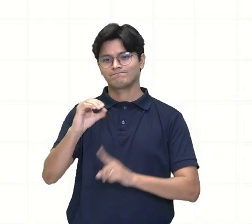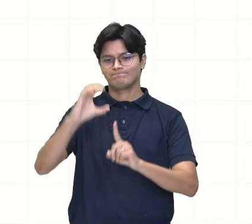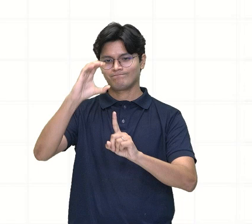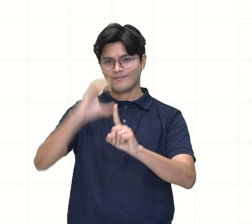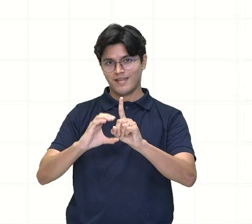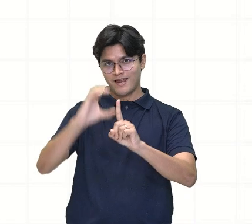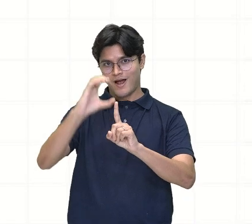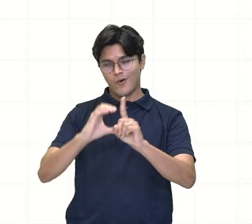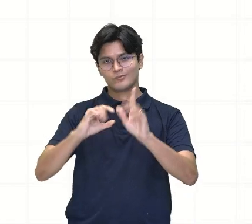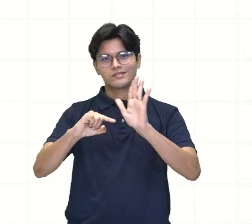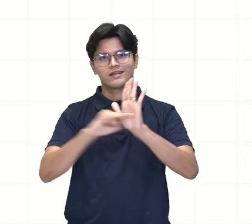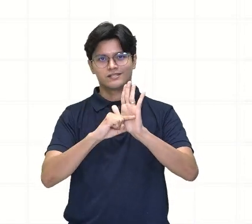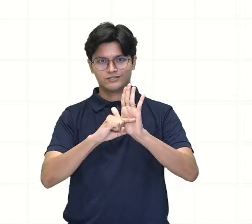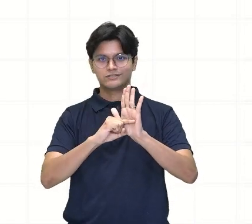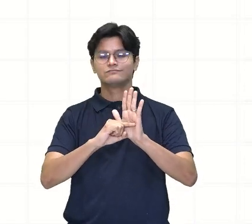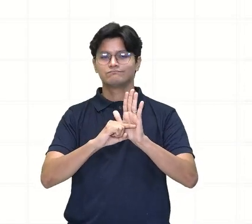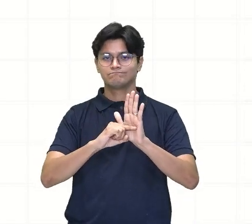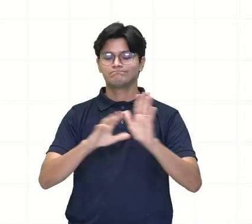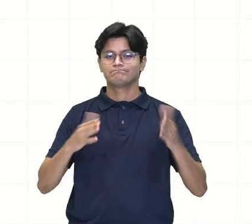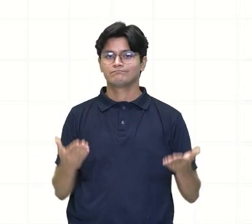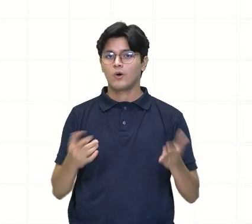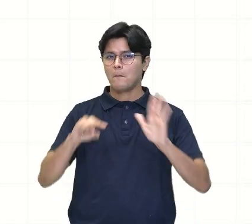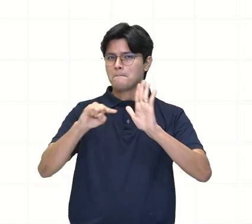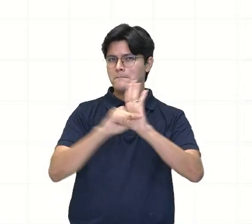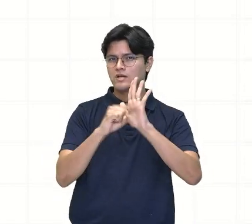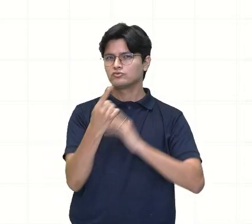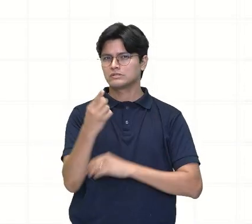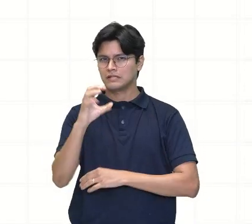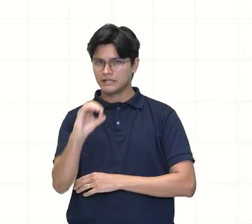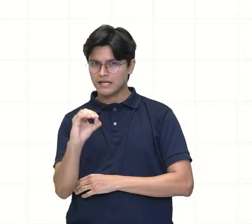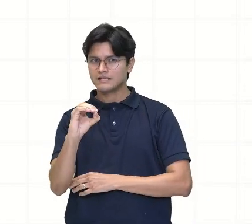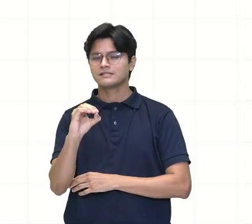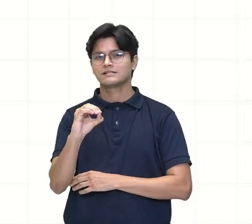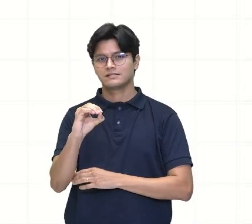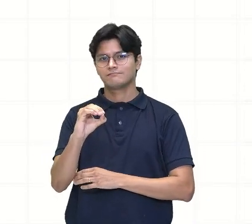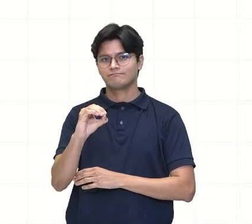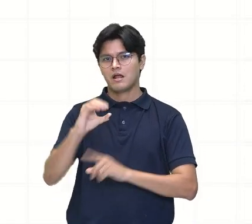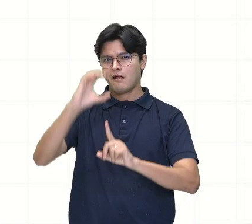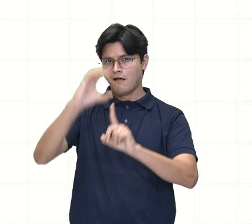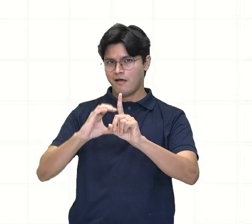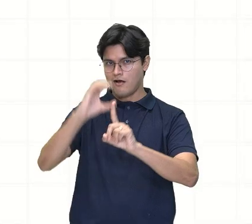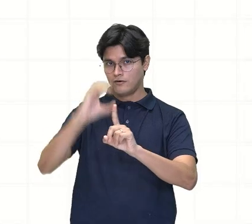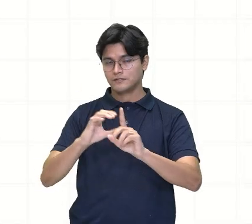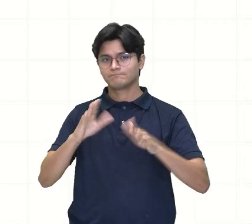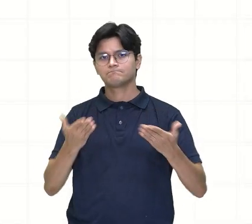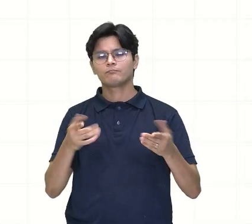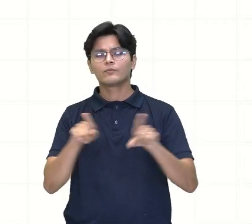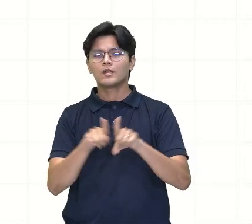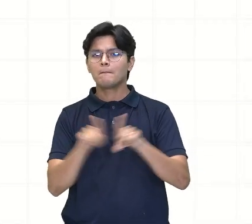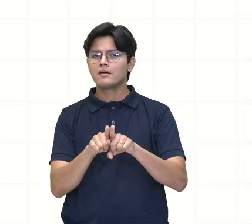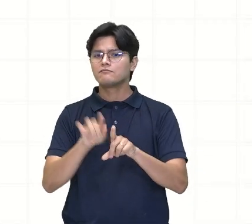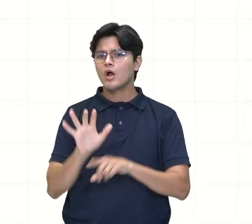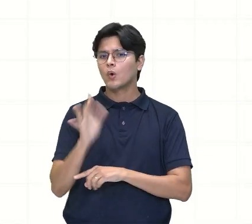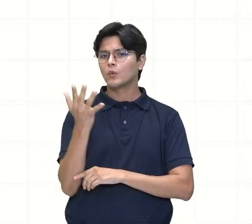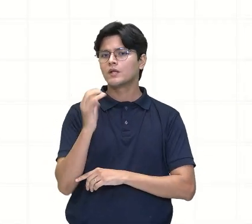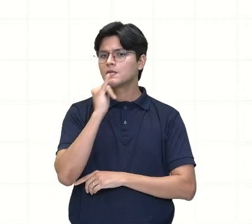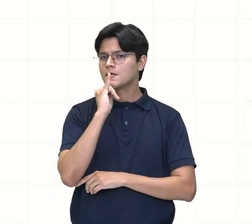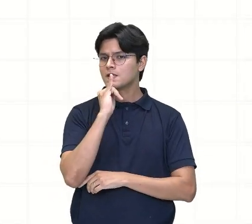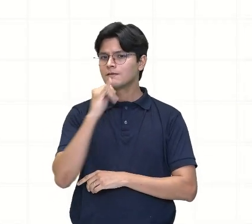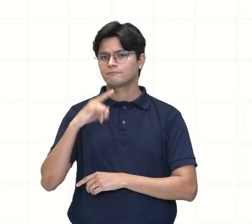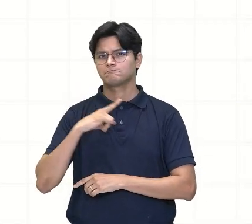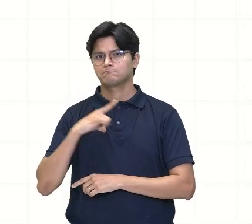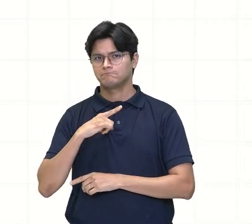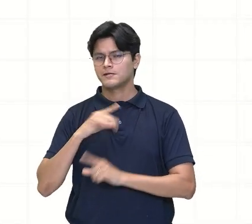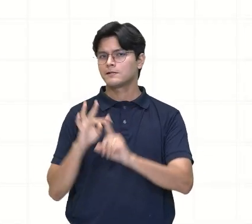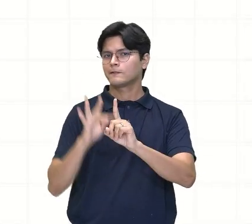graus. Acontece também com os números positivos, né? A gente tem temperaturas positivas, como eu falei, a